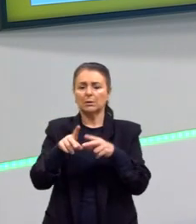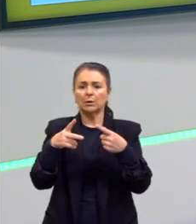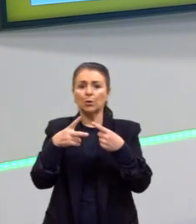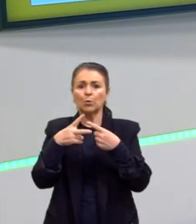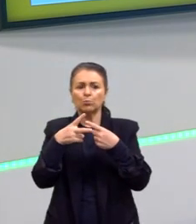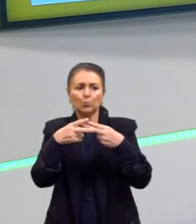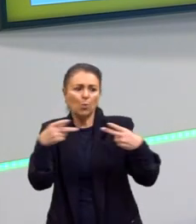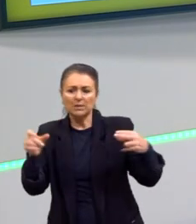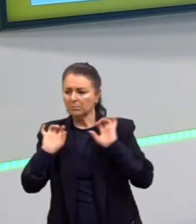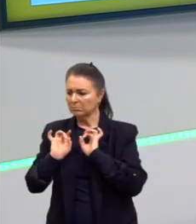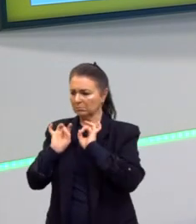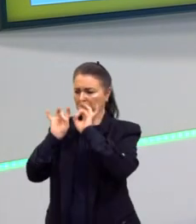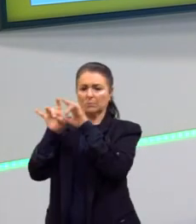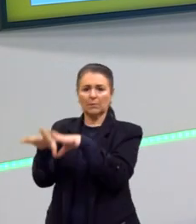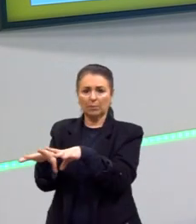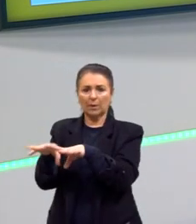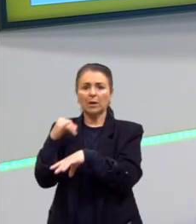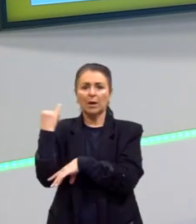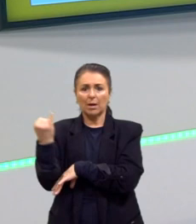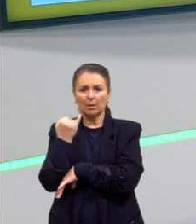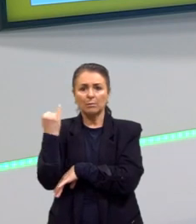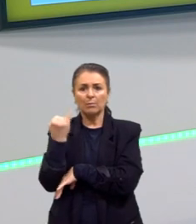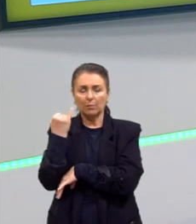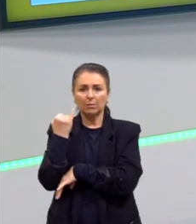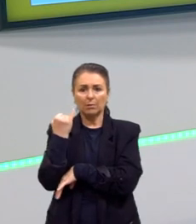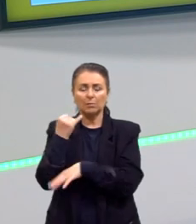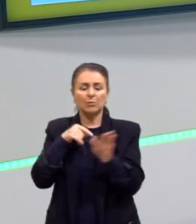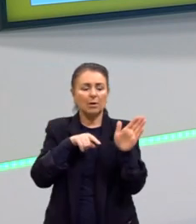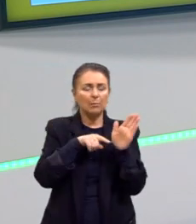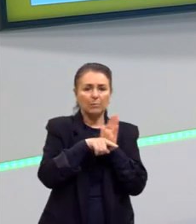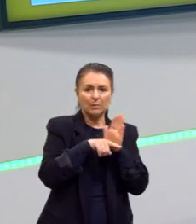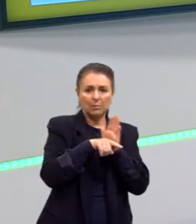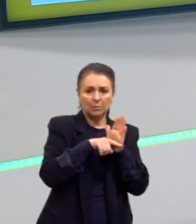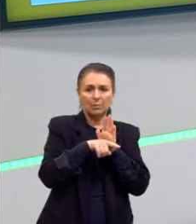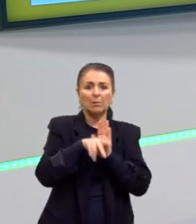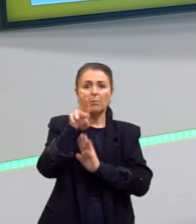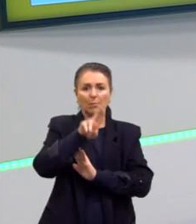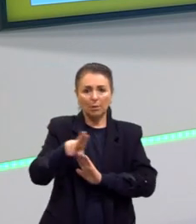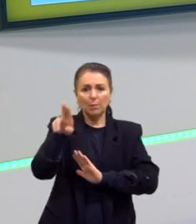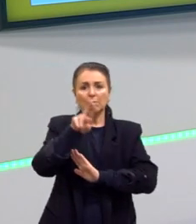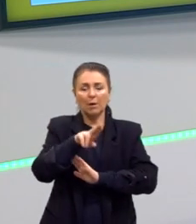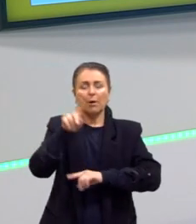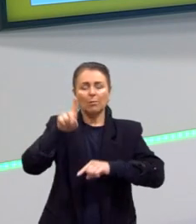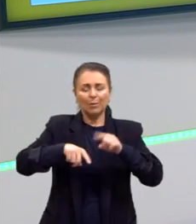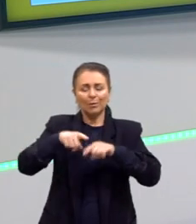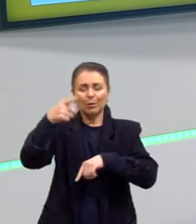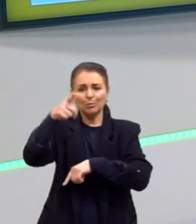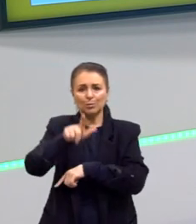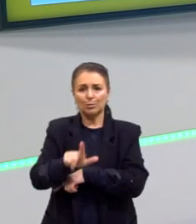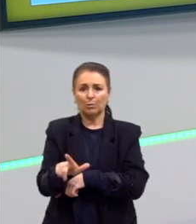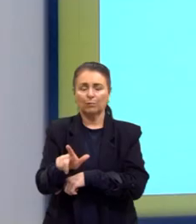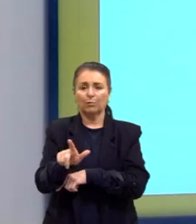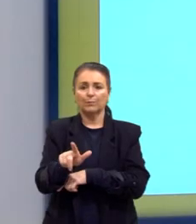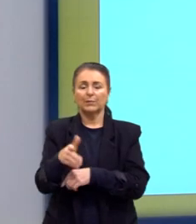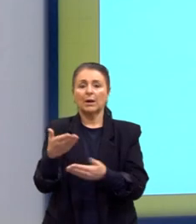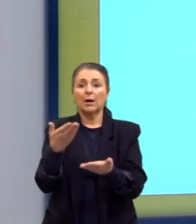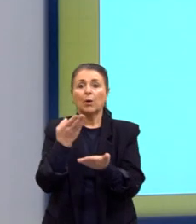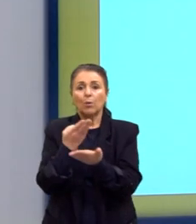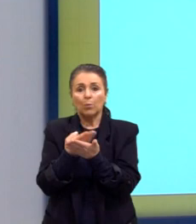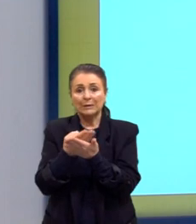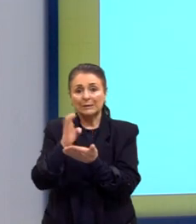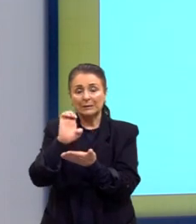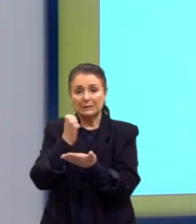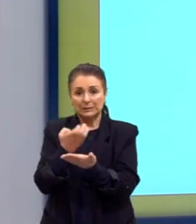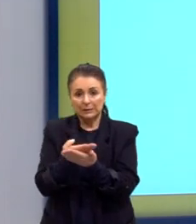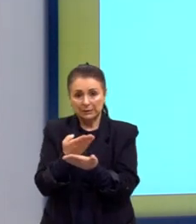resíduos então é importantíssimo aí a pesquisa para essas Fontes um bom exercício só de